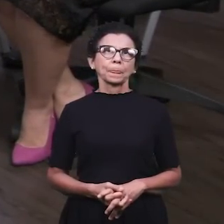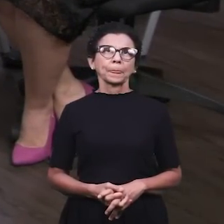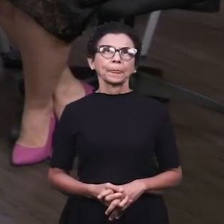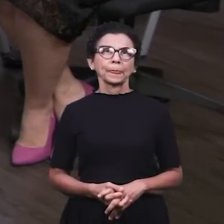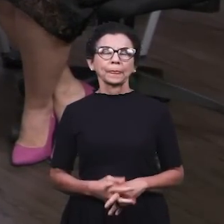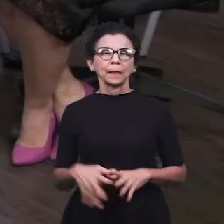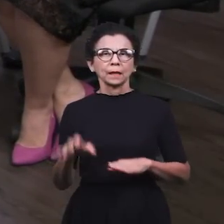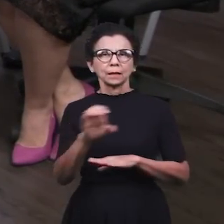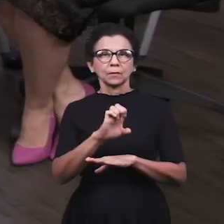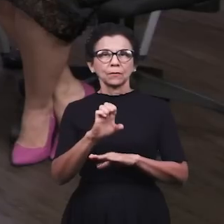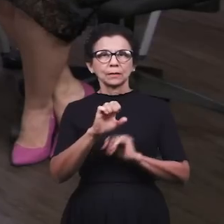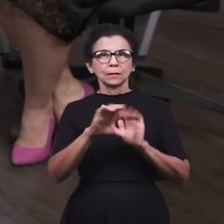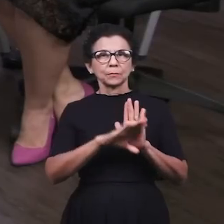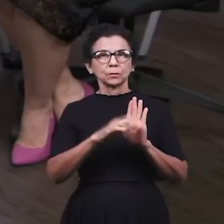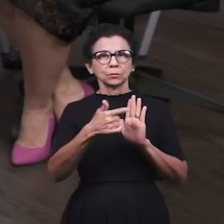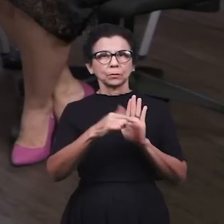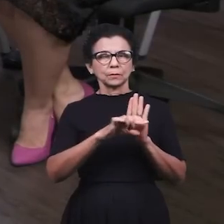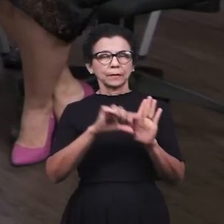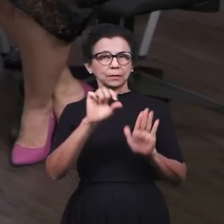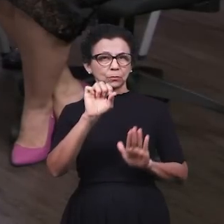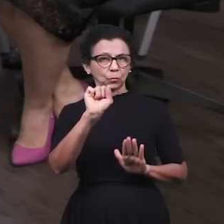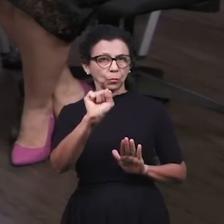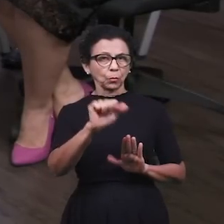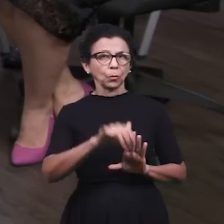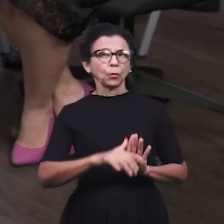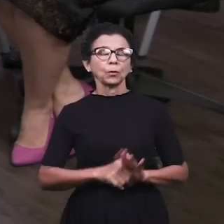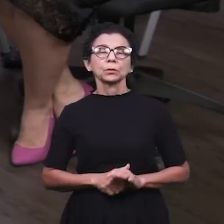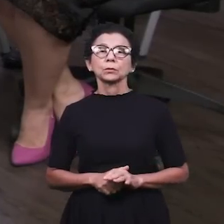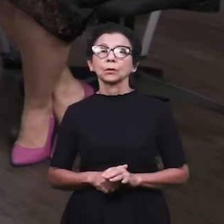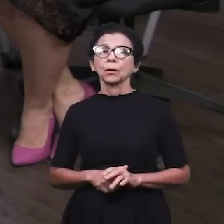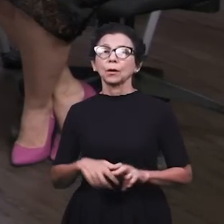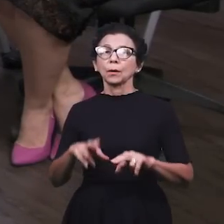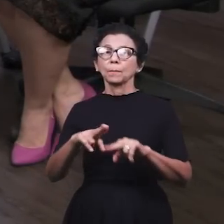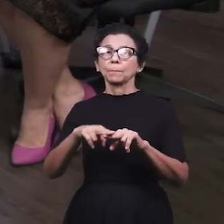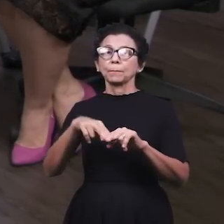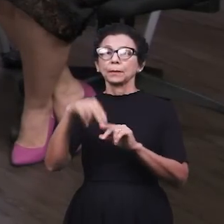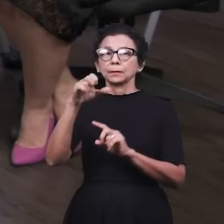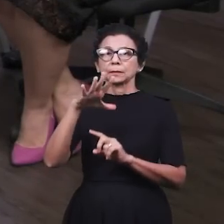diferença. Em Efésios capítulo 2, verso 8, está escrito: